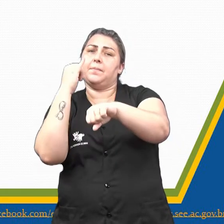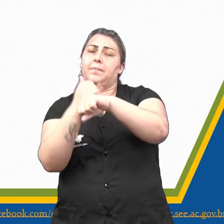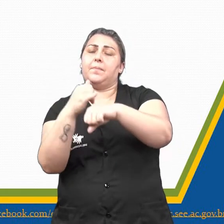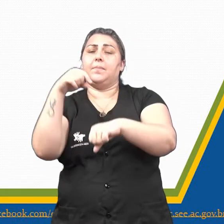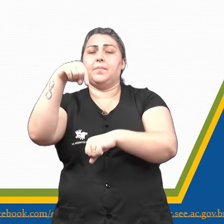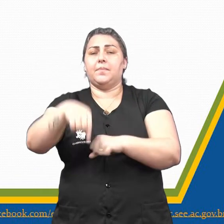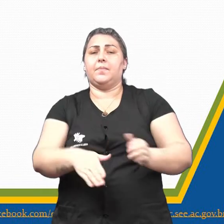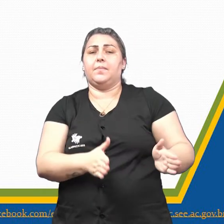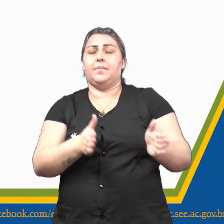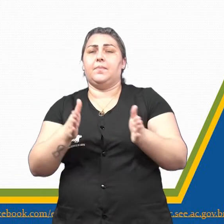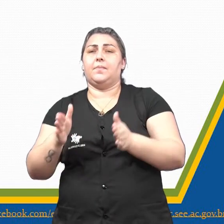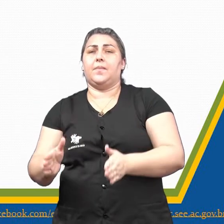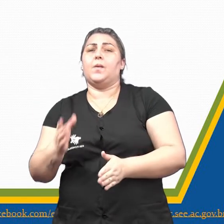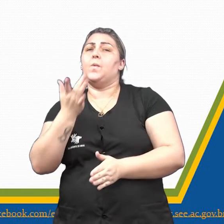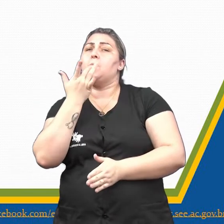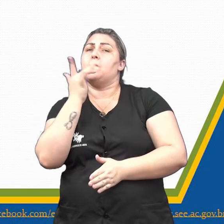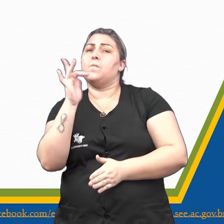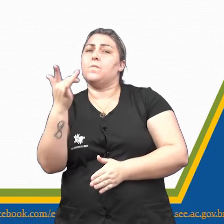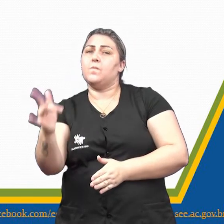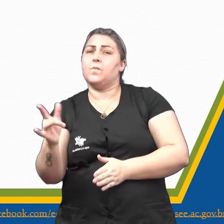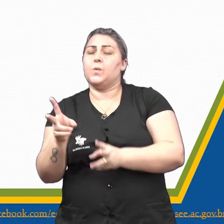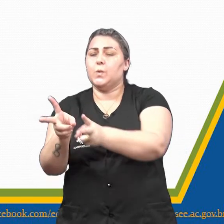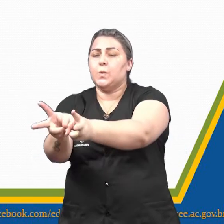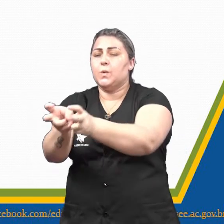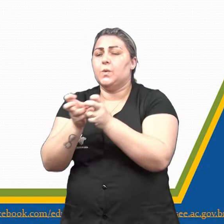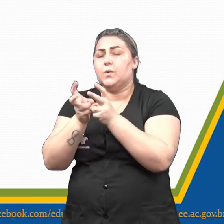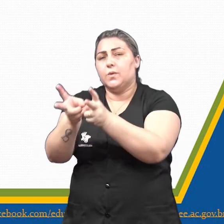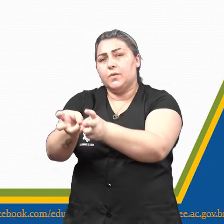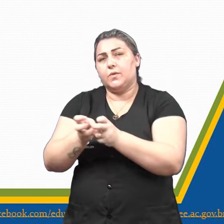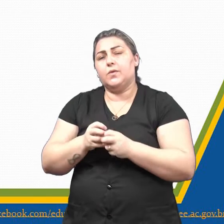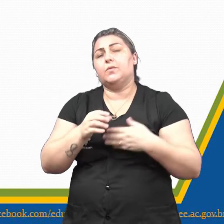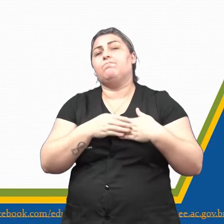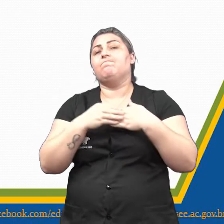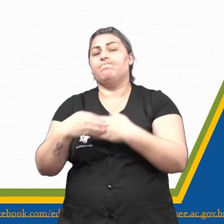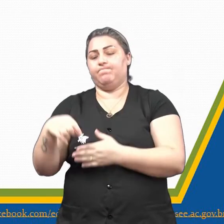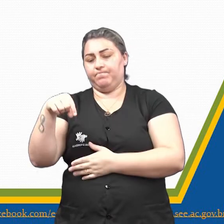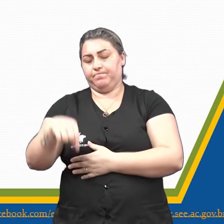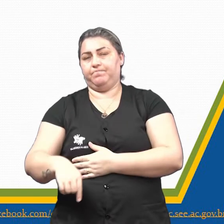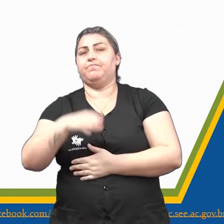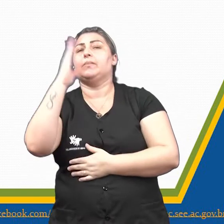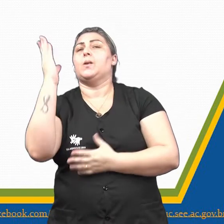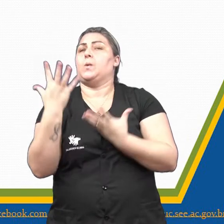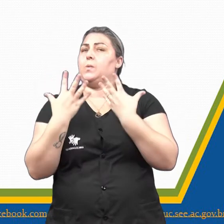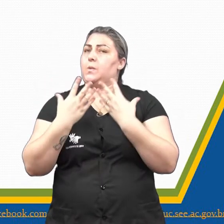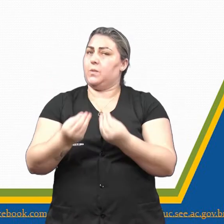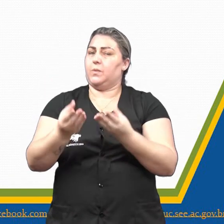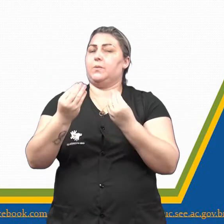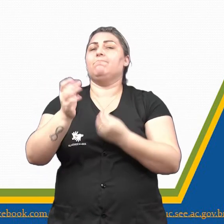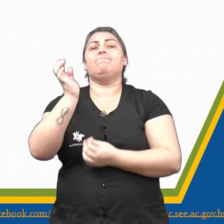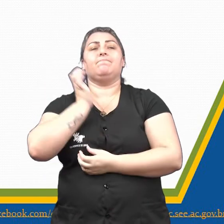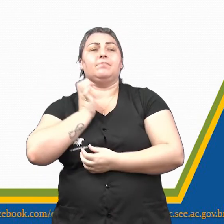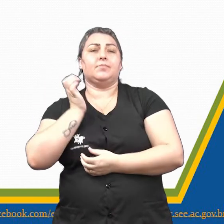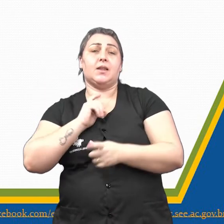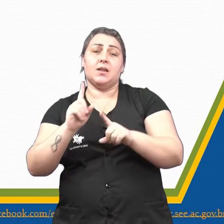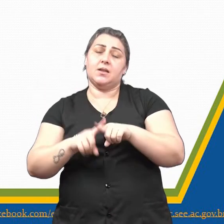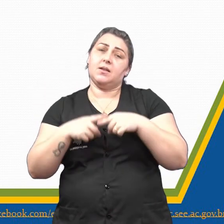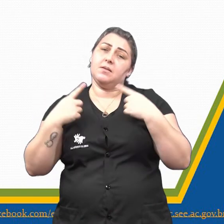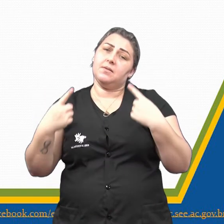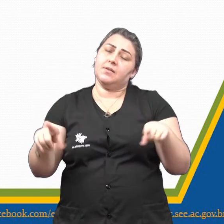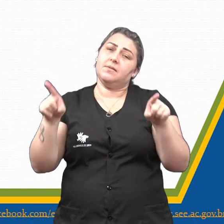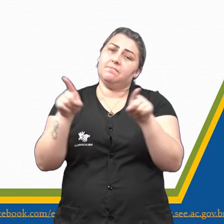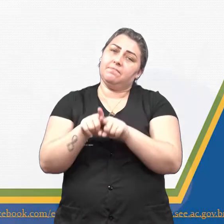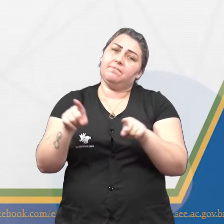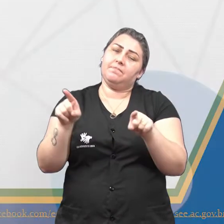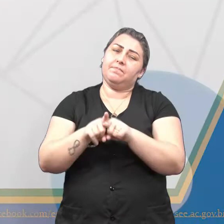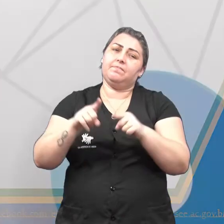período. O ouro, gente, a extração desse minério trouxe para o Brasil muitas riquezas, né? Mas também,